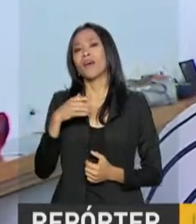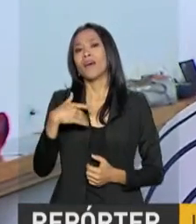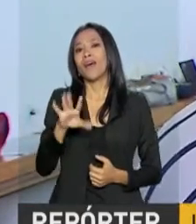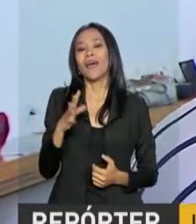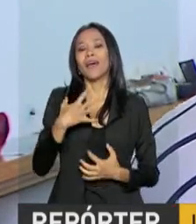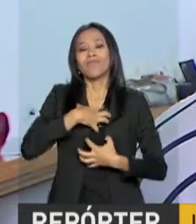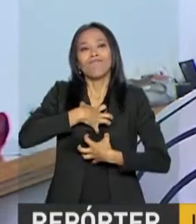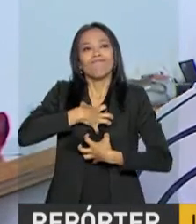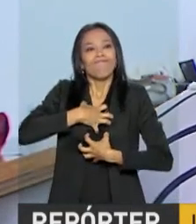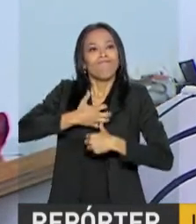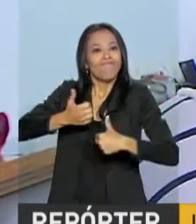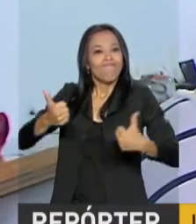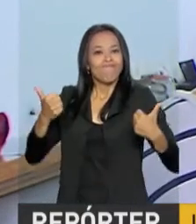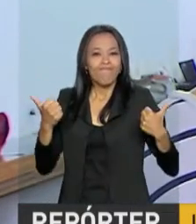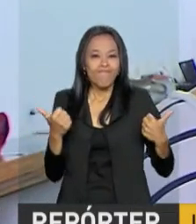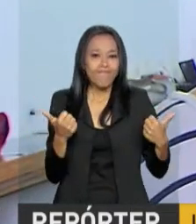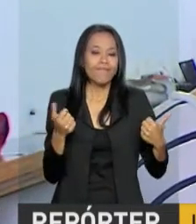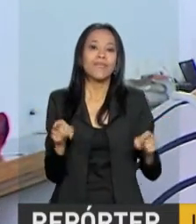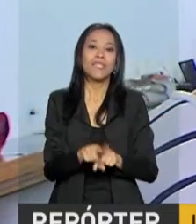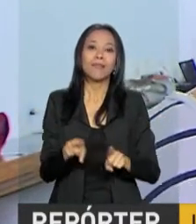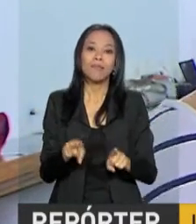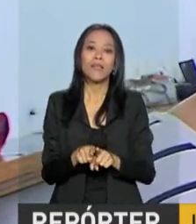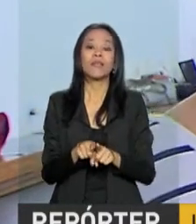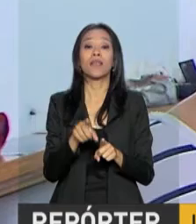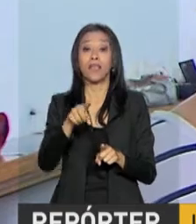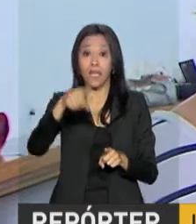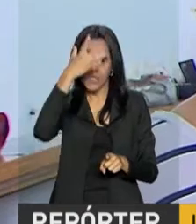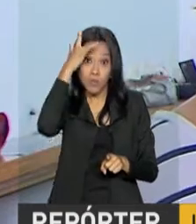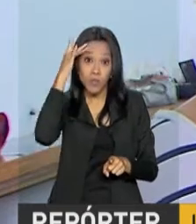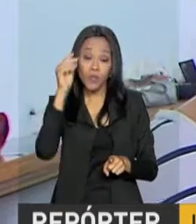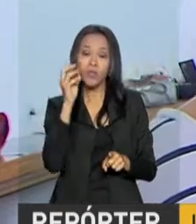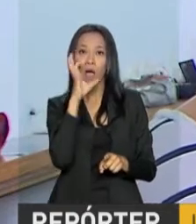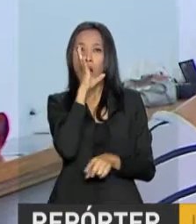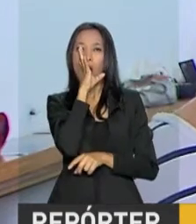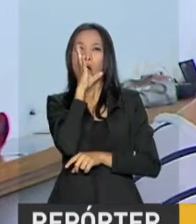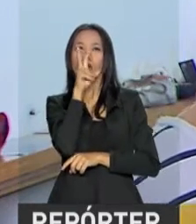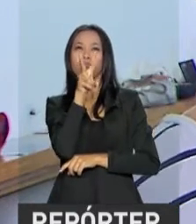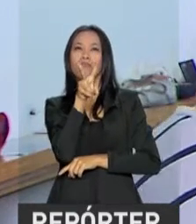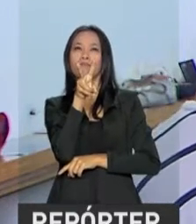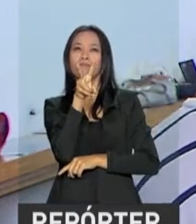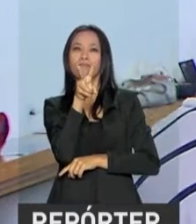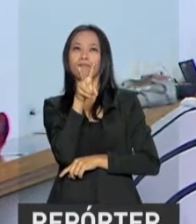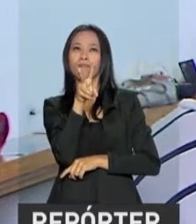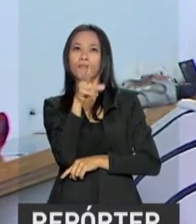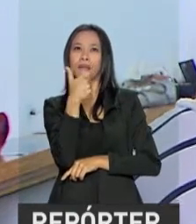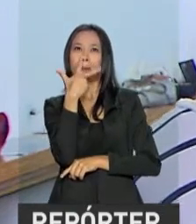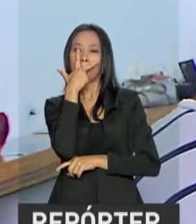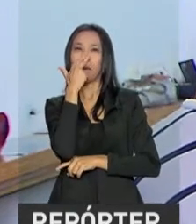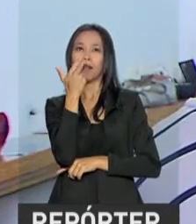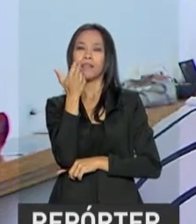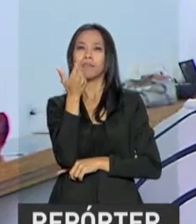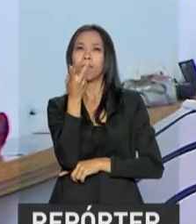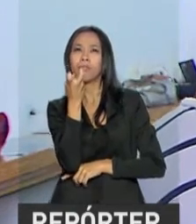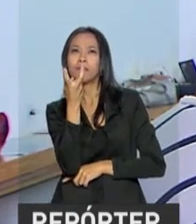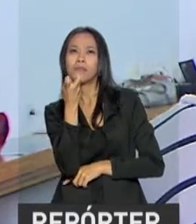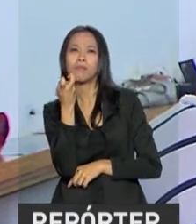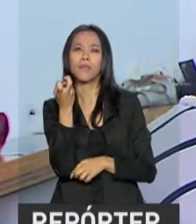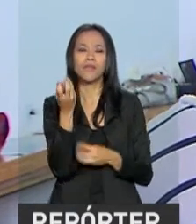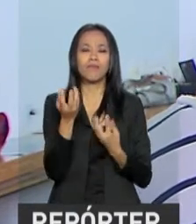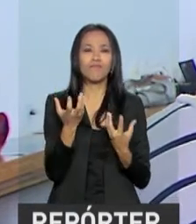entretenimento, é também fazer com que as pessoas saiam um momento ali da realidade e possam ter uma percepção,